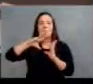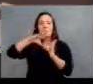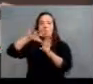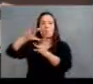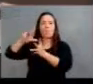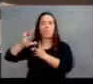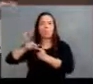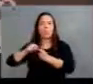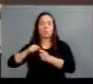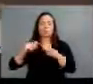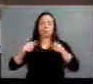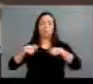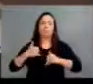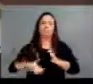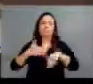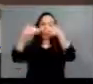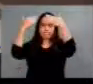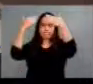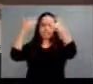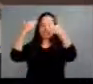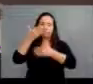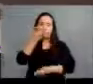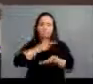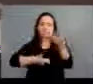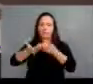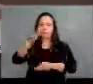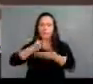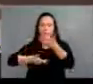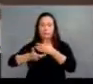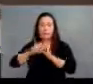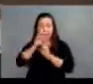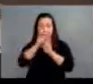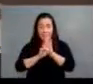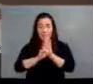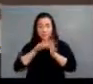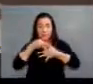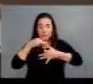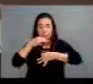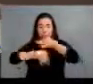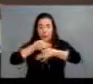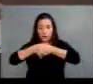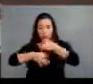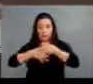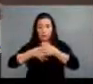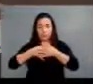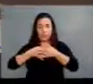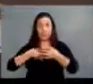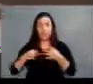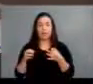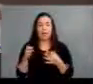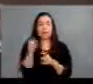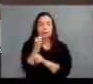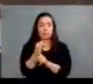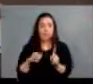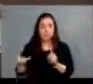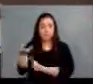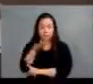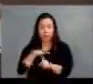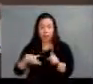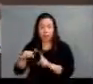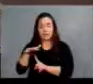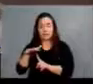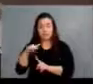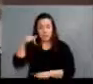alargadas, no sentido que nós não seremos uma democracia plena, Nós não seremos uma sociedade do